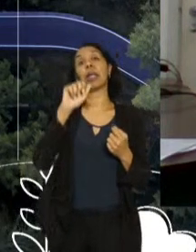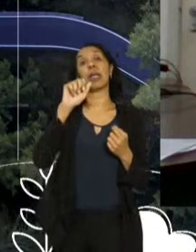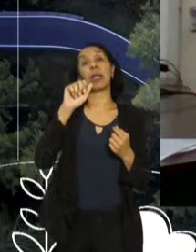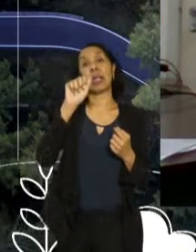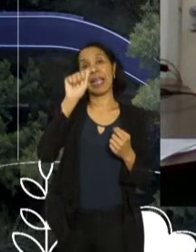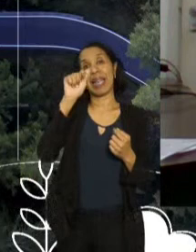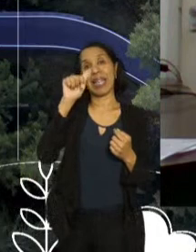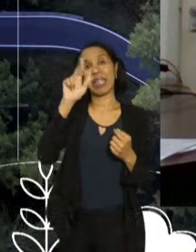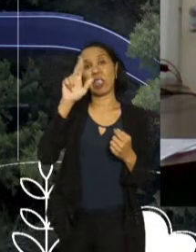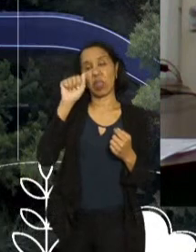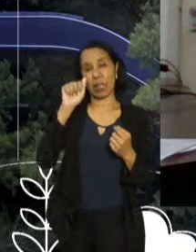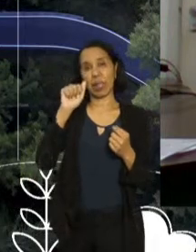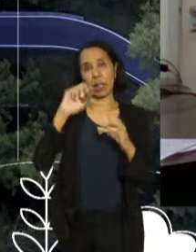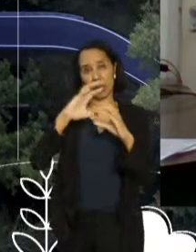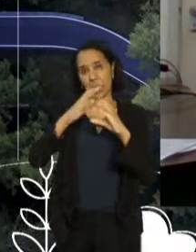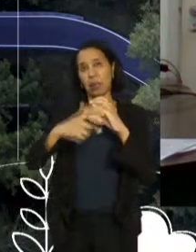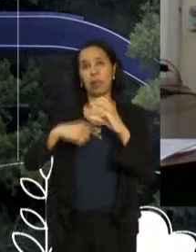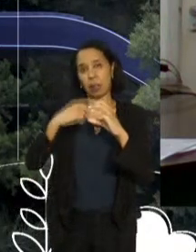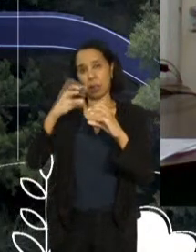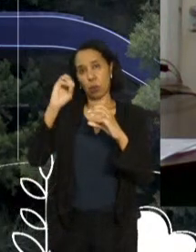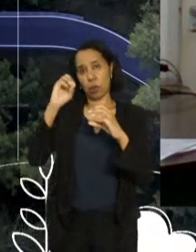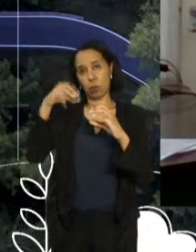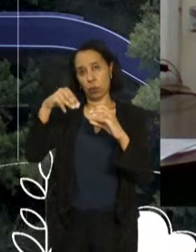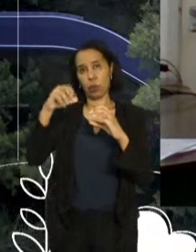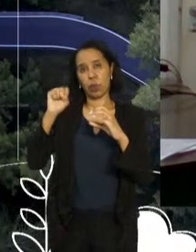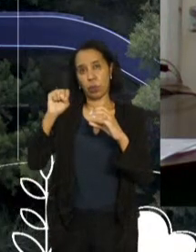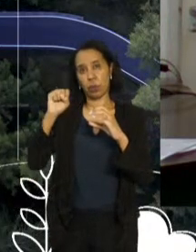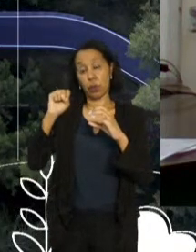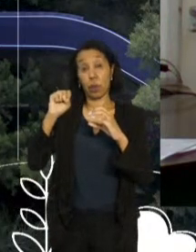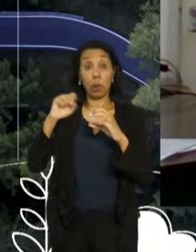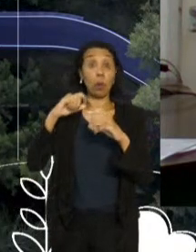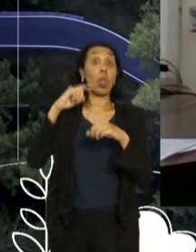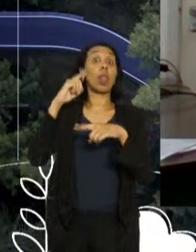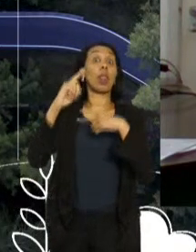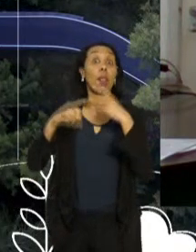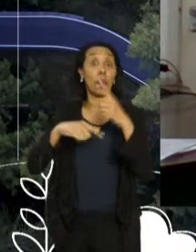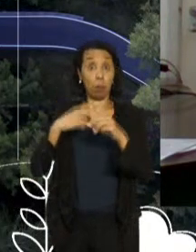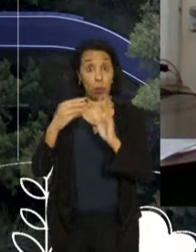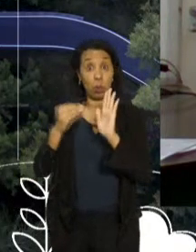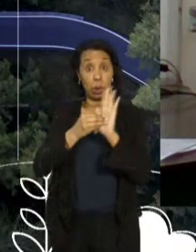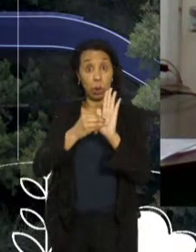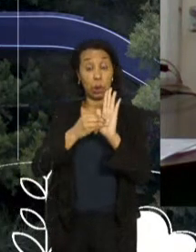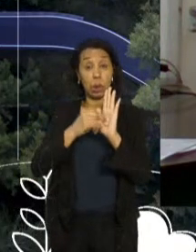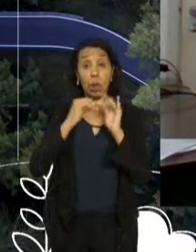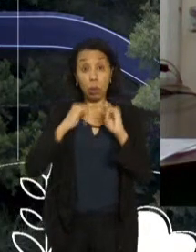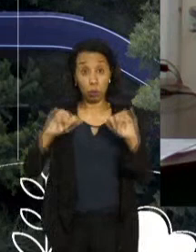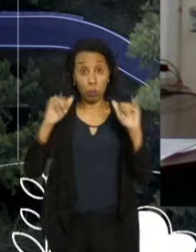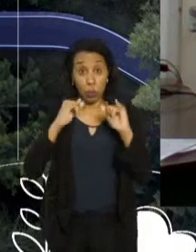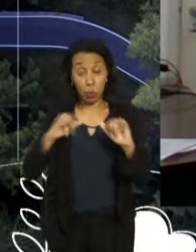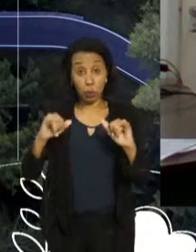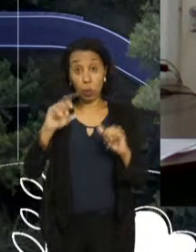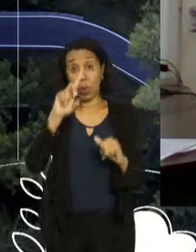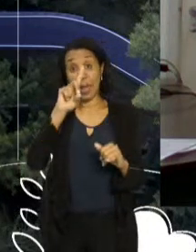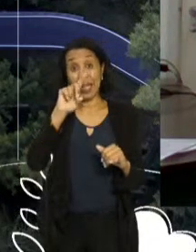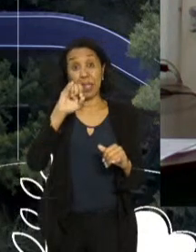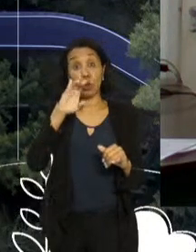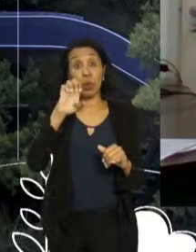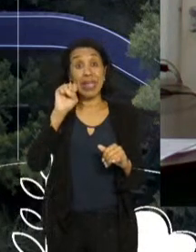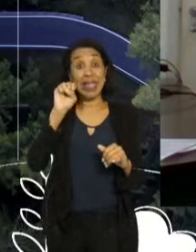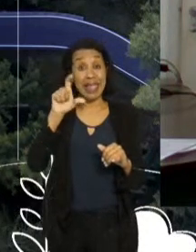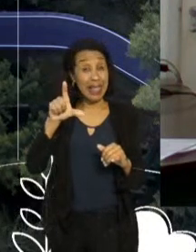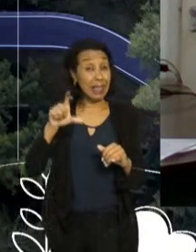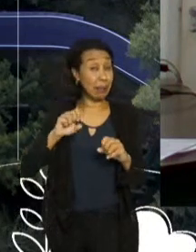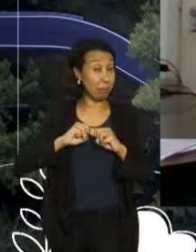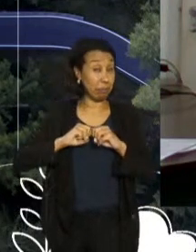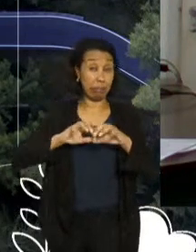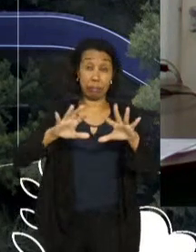Organização Mundial de Saúde. E imediatamente, no ano seguinte, foi anunciado o banimento do diesel escalonado,